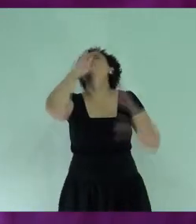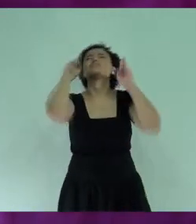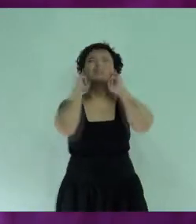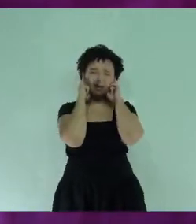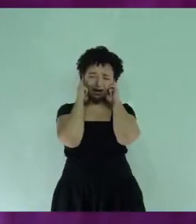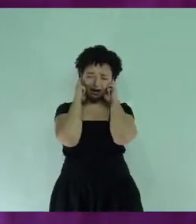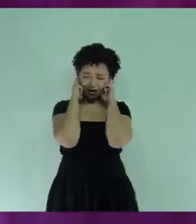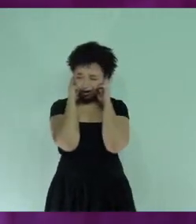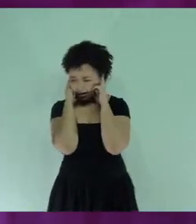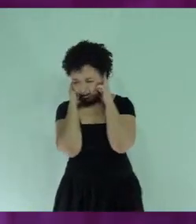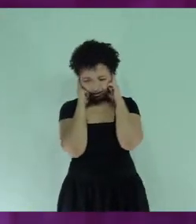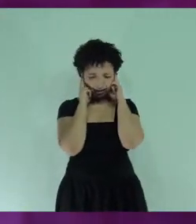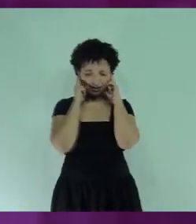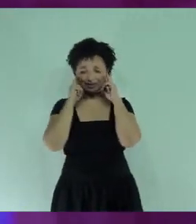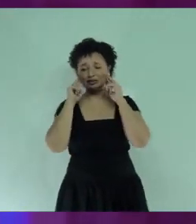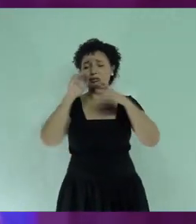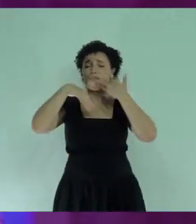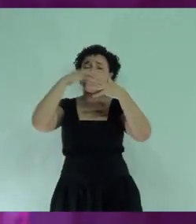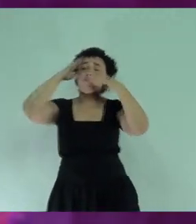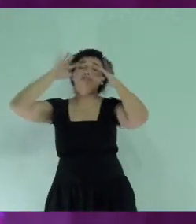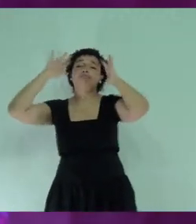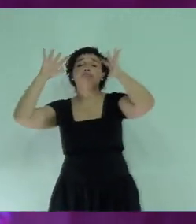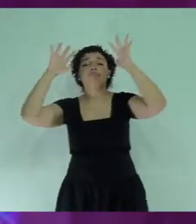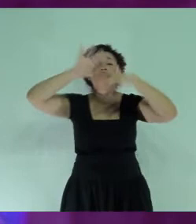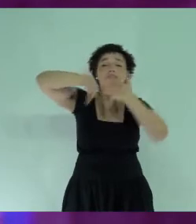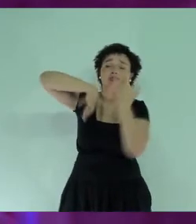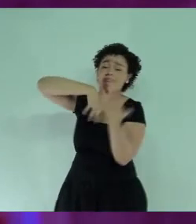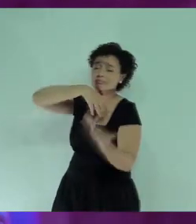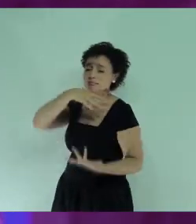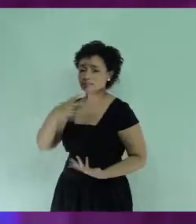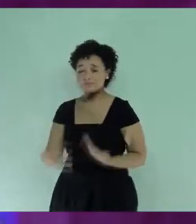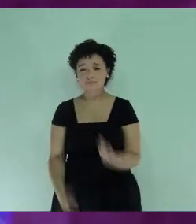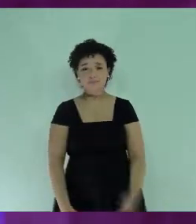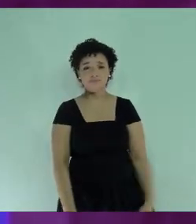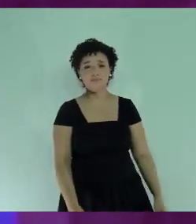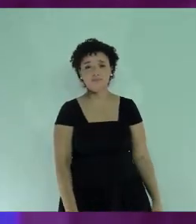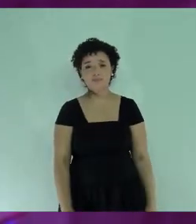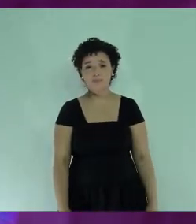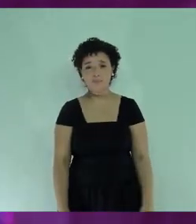surdo, sujo, seco dos infames delirantes do teu ser.